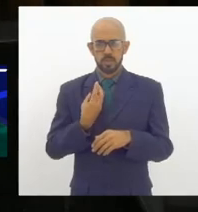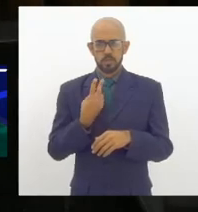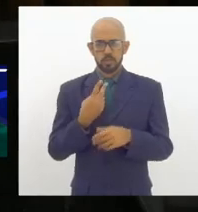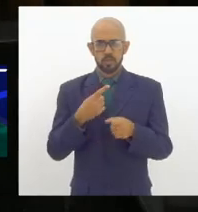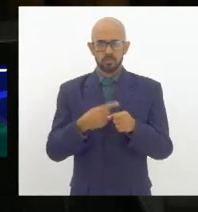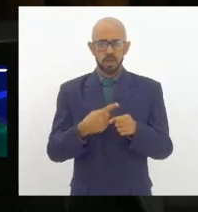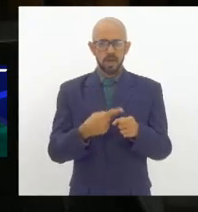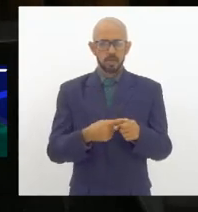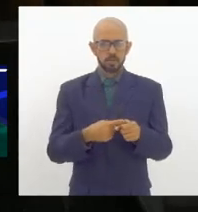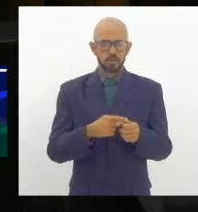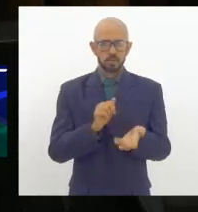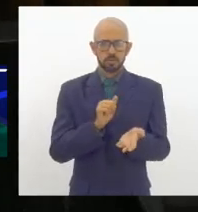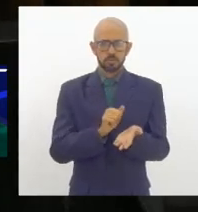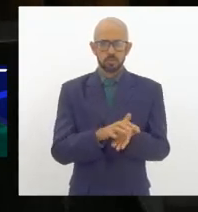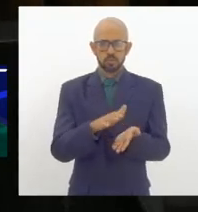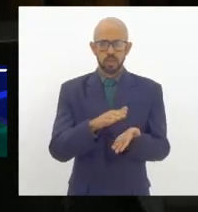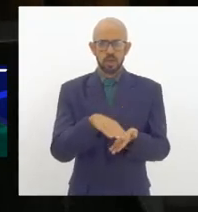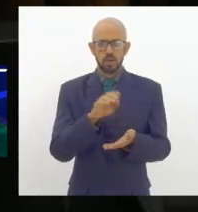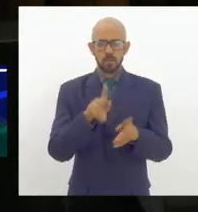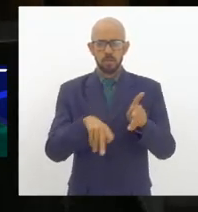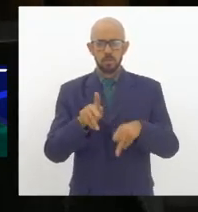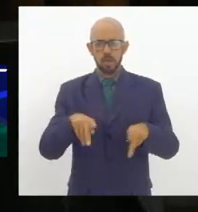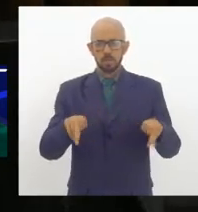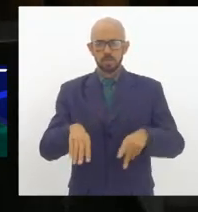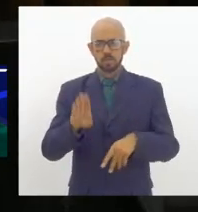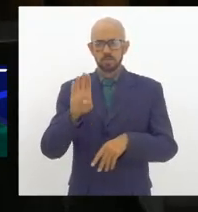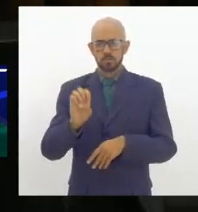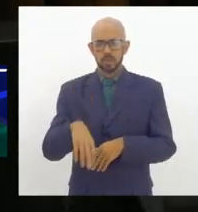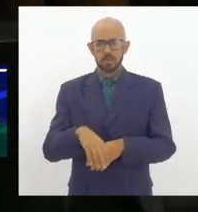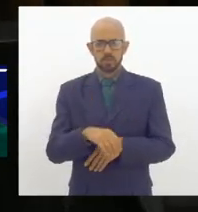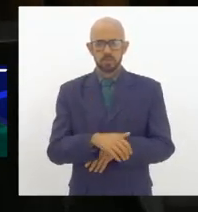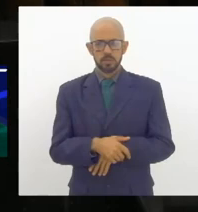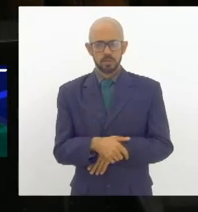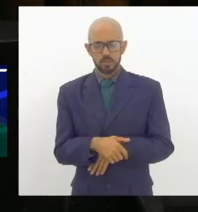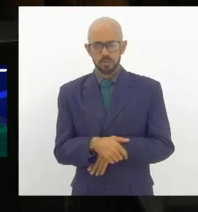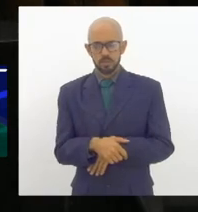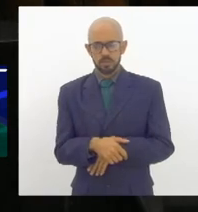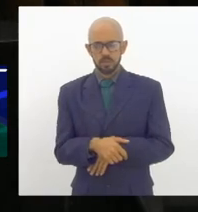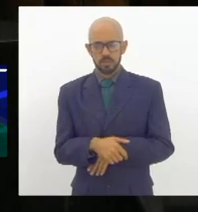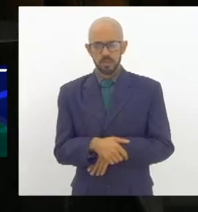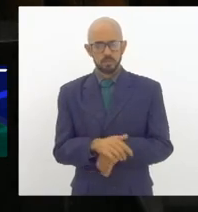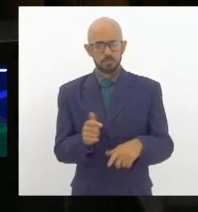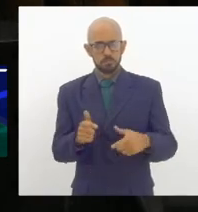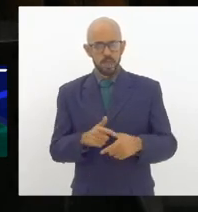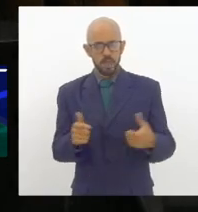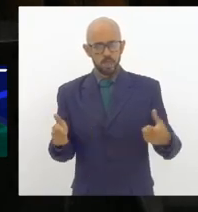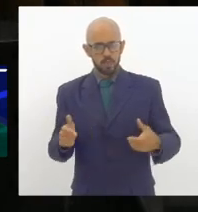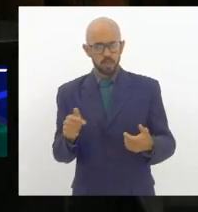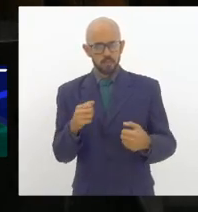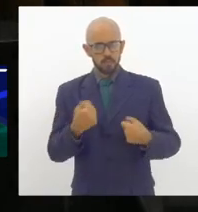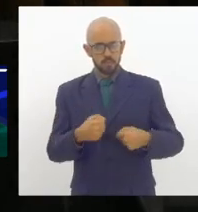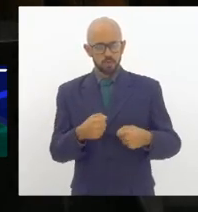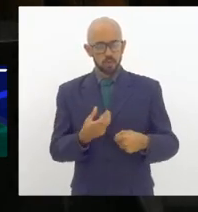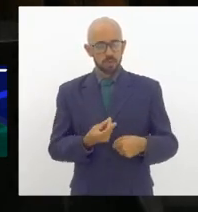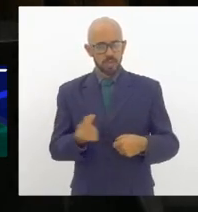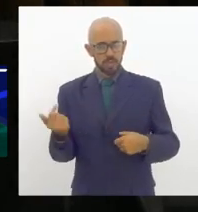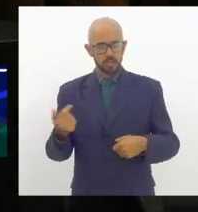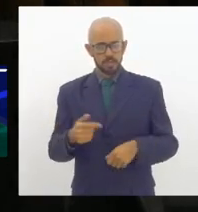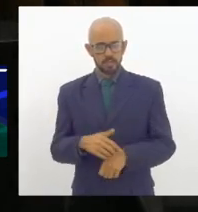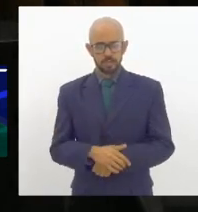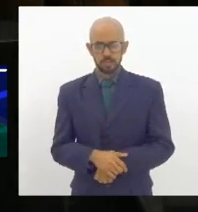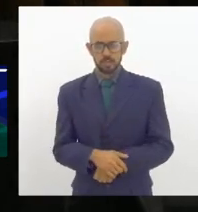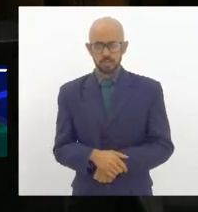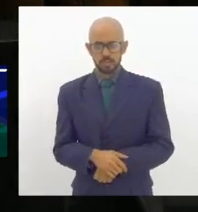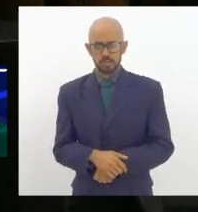boa parte da população de bem Olá boa parte da população de bem desse conjunto habitacionais